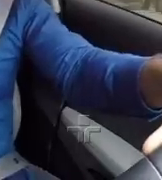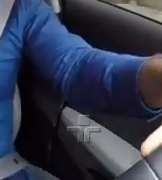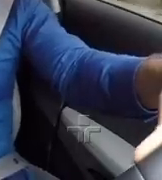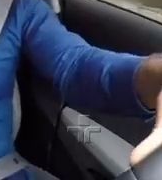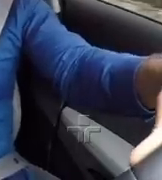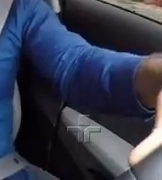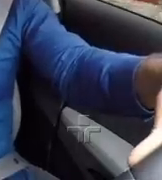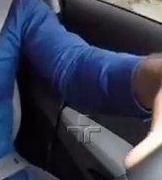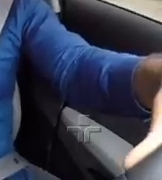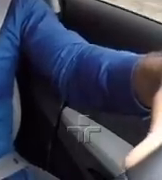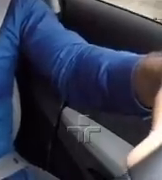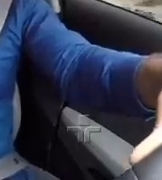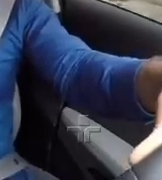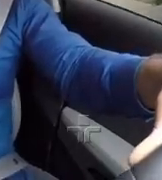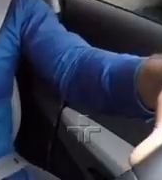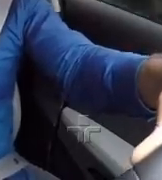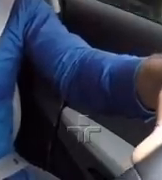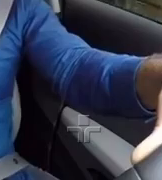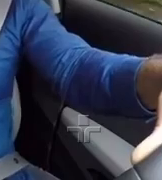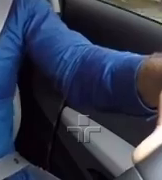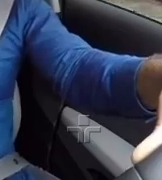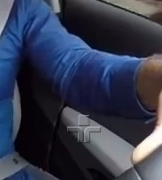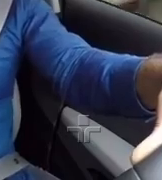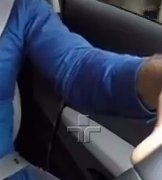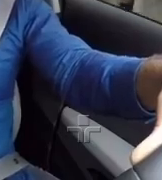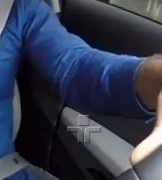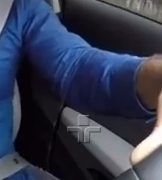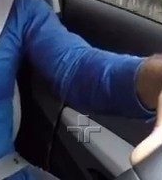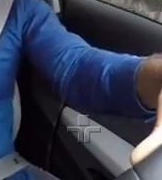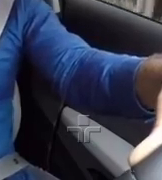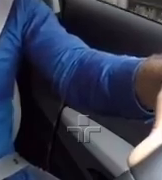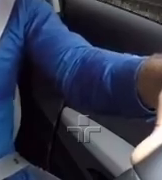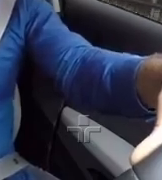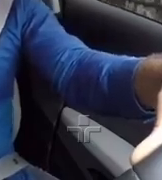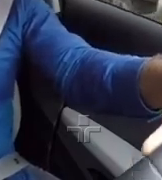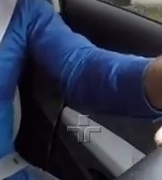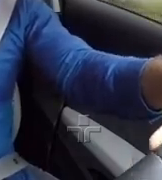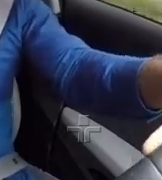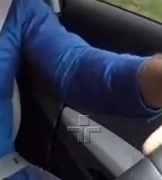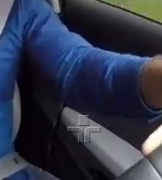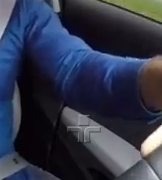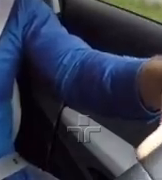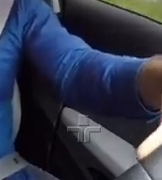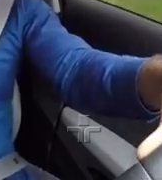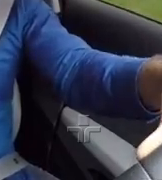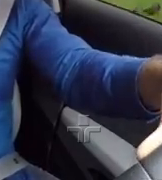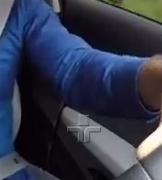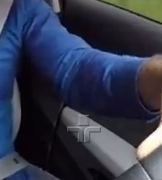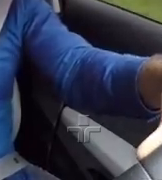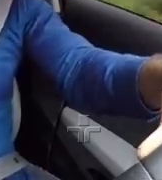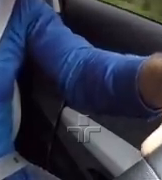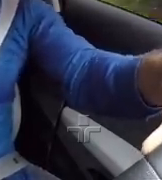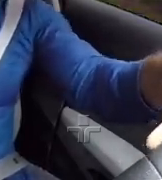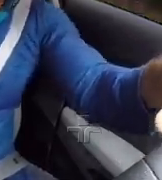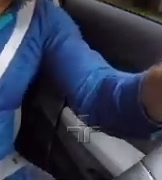eu perguntei pra você o que você deu pro seu cavalo quando ele estava doente, você falou que deu trebentina, eu dei pro meu morreu, ele falou, o meu também.